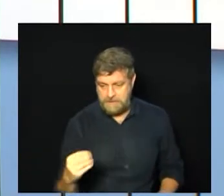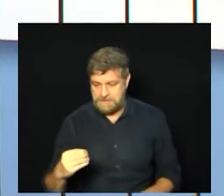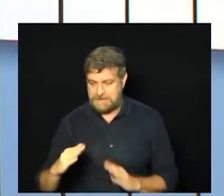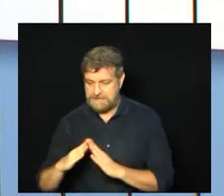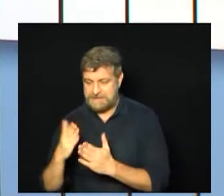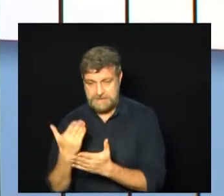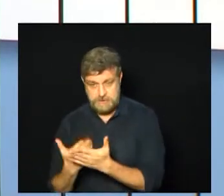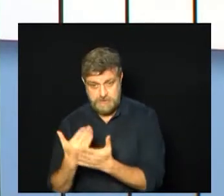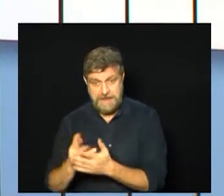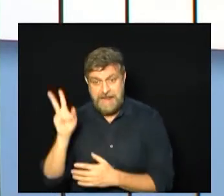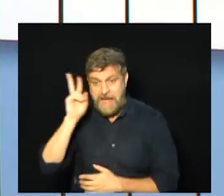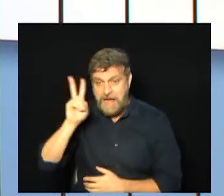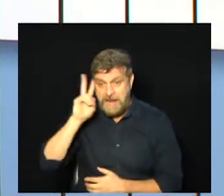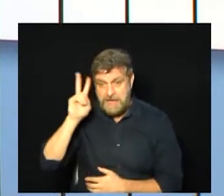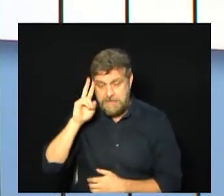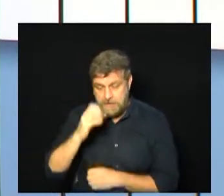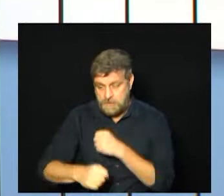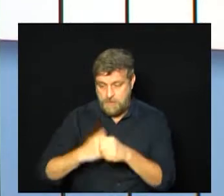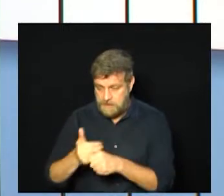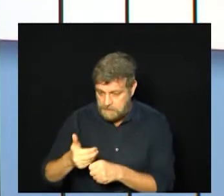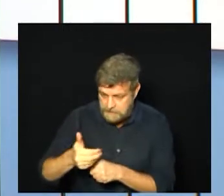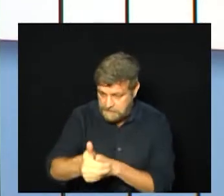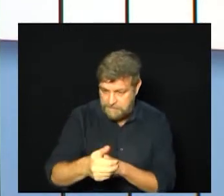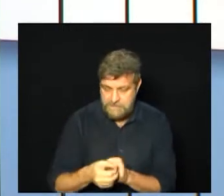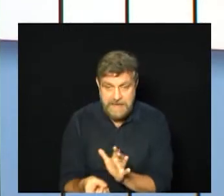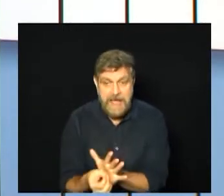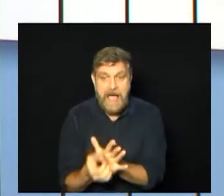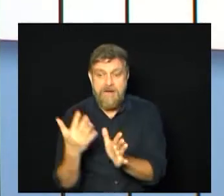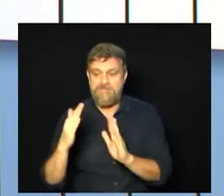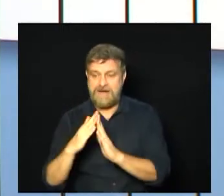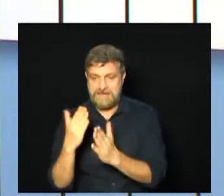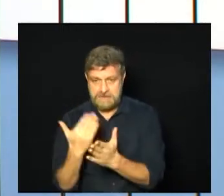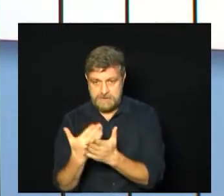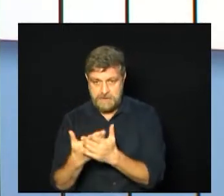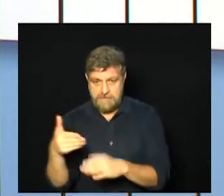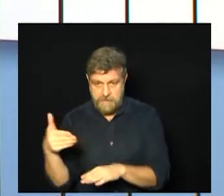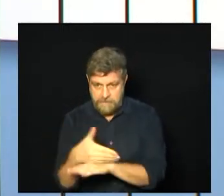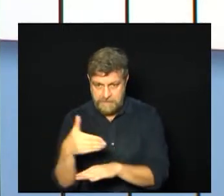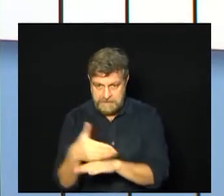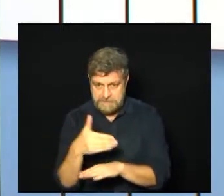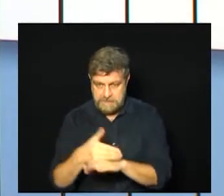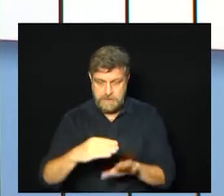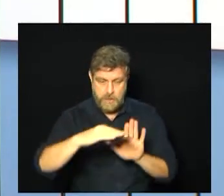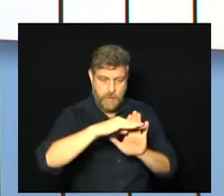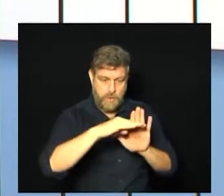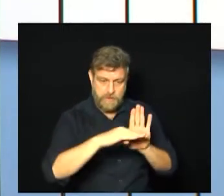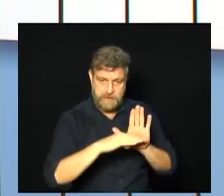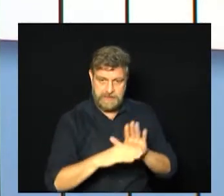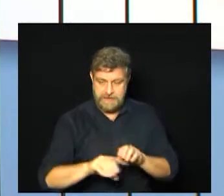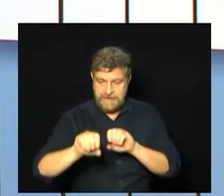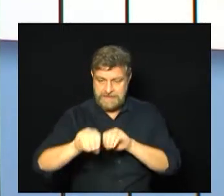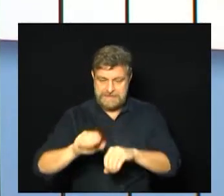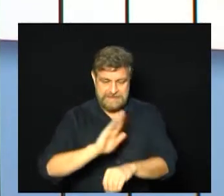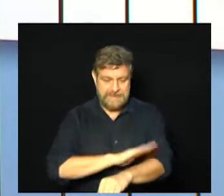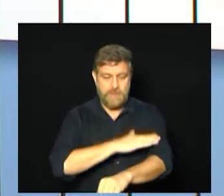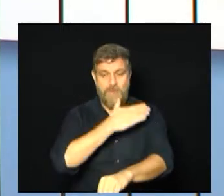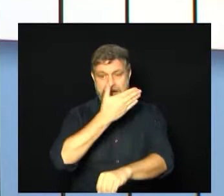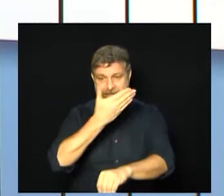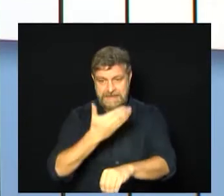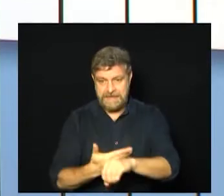escolas. Lembrando que, inclusive, o ano que vem, várias delas vão participar do PEI, que é o Programa de Ensino Integral.